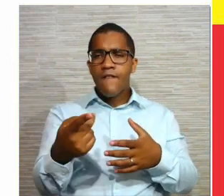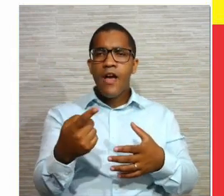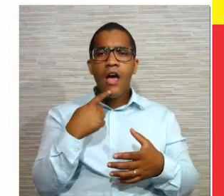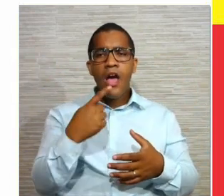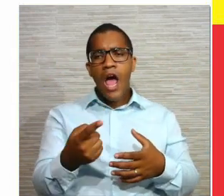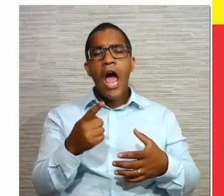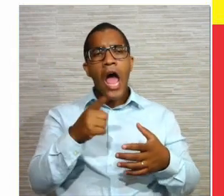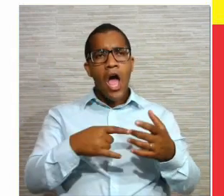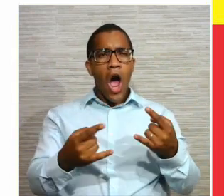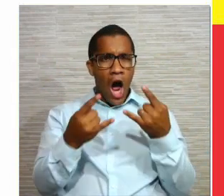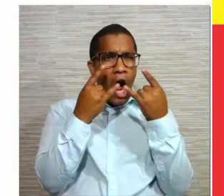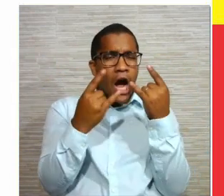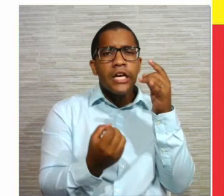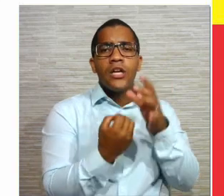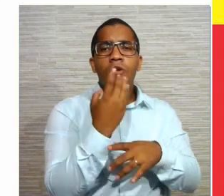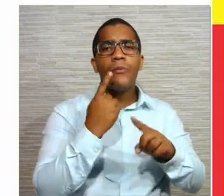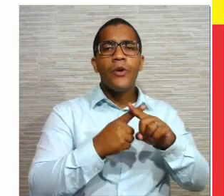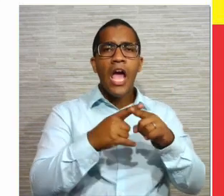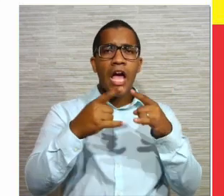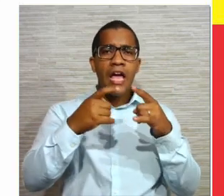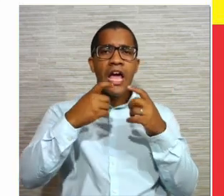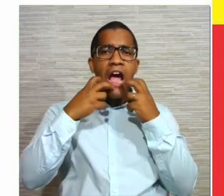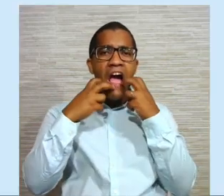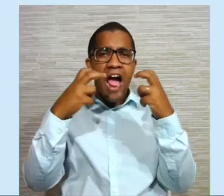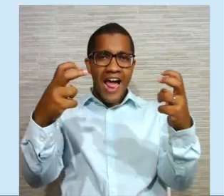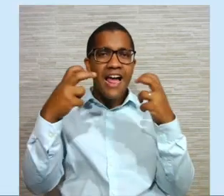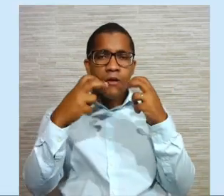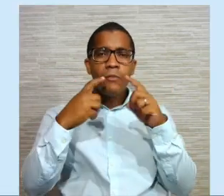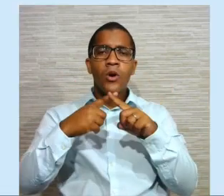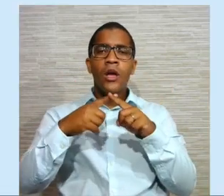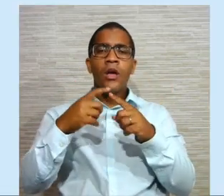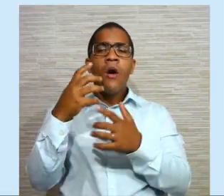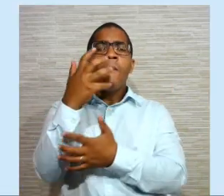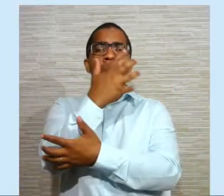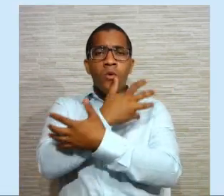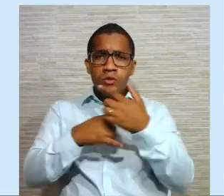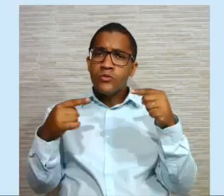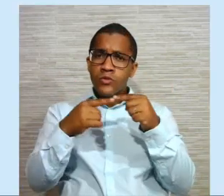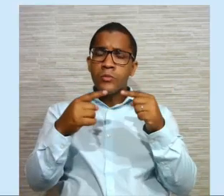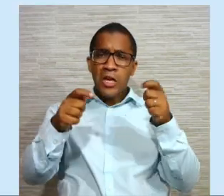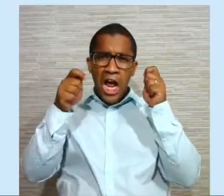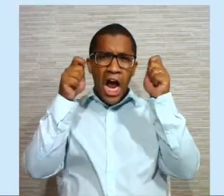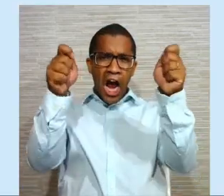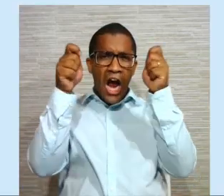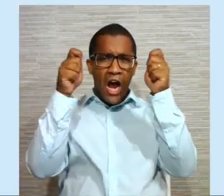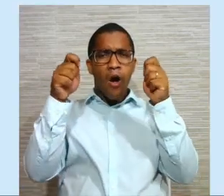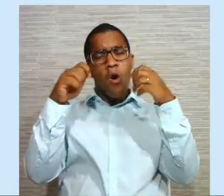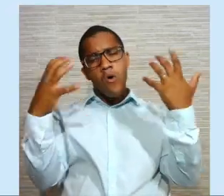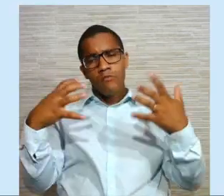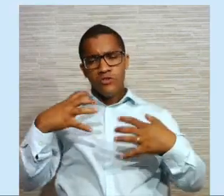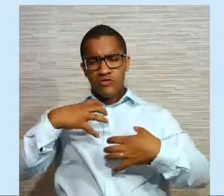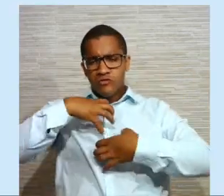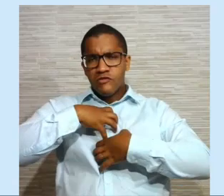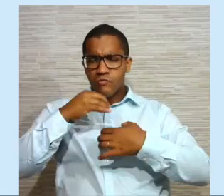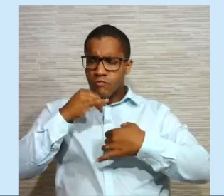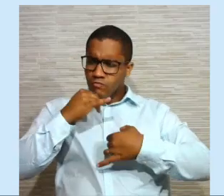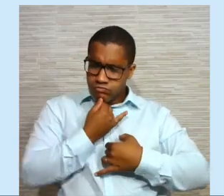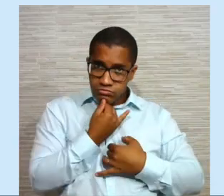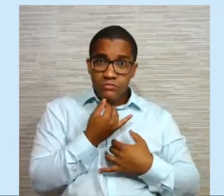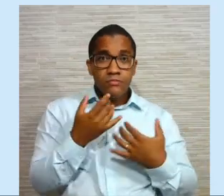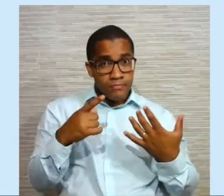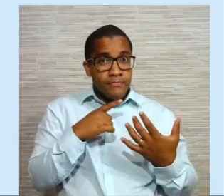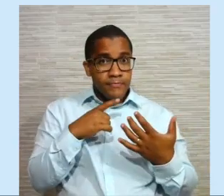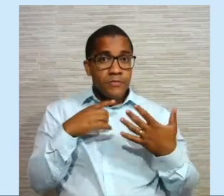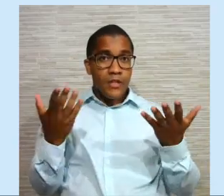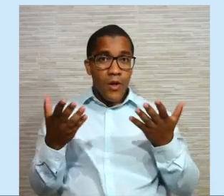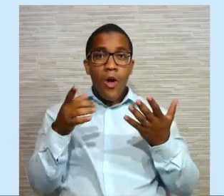surgiu daí, porque é uma música também, né, de protesto, de lamentação. Então, ele afirma que o rock surgiu